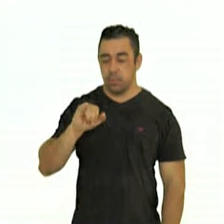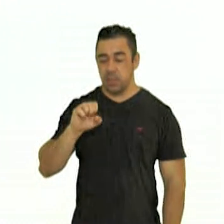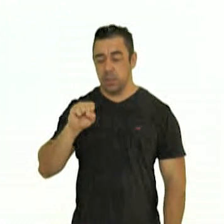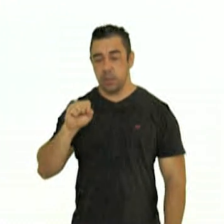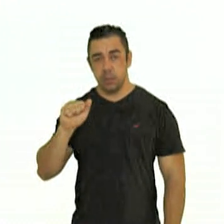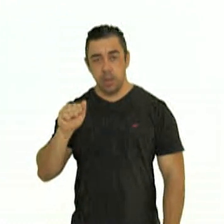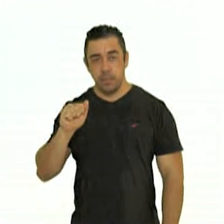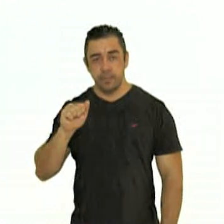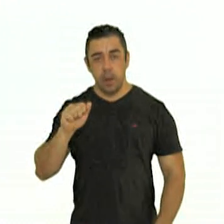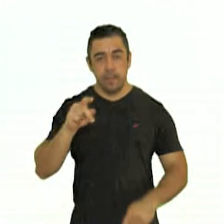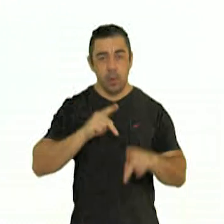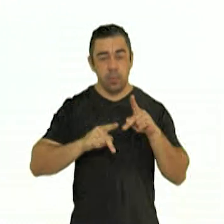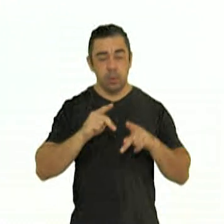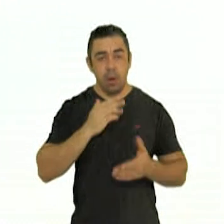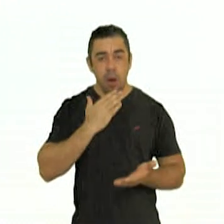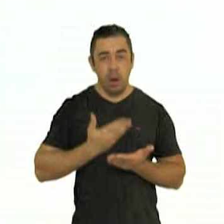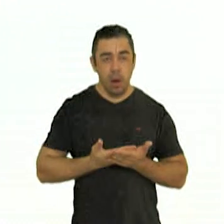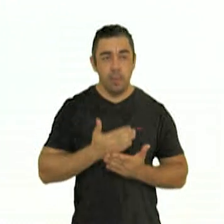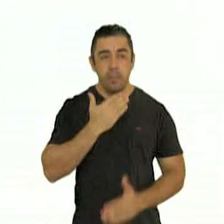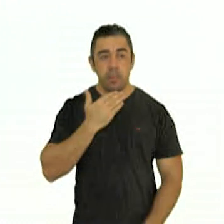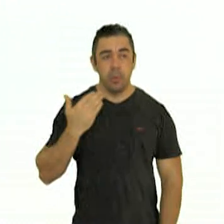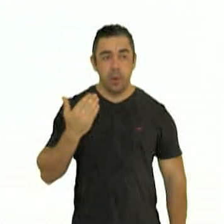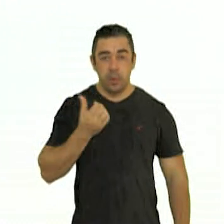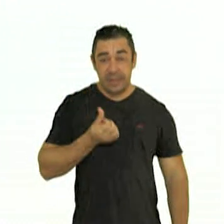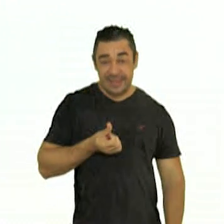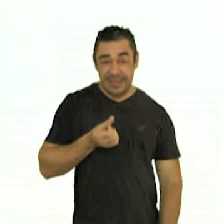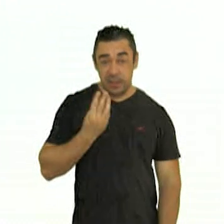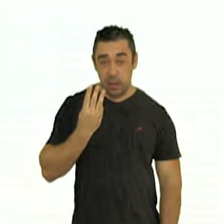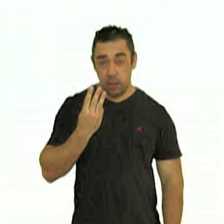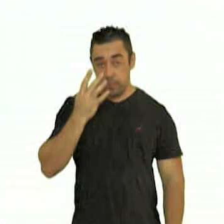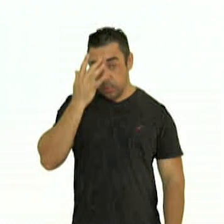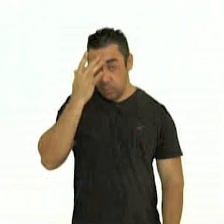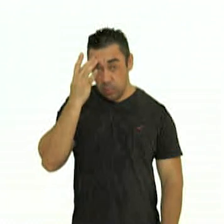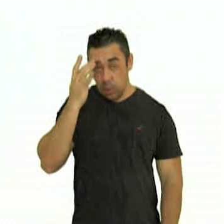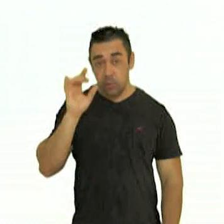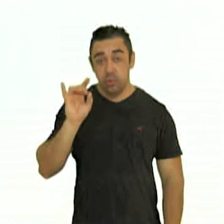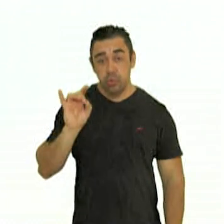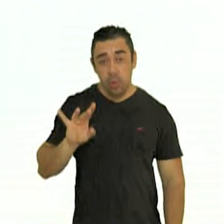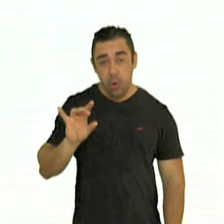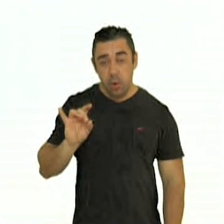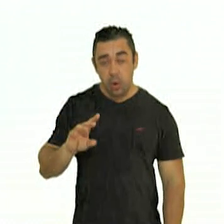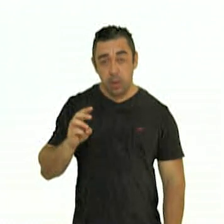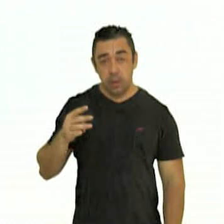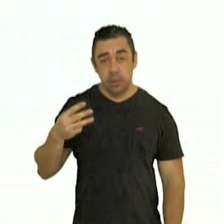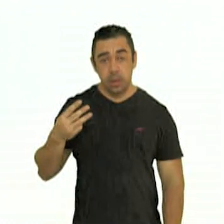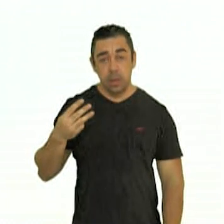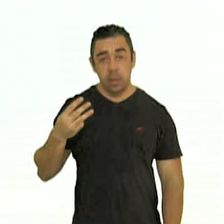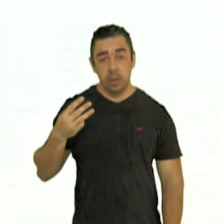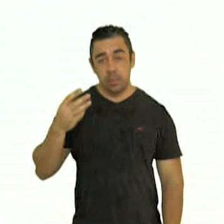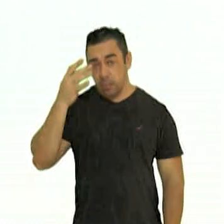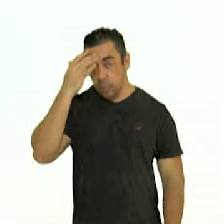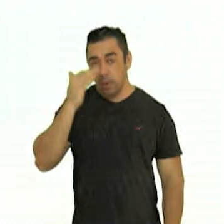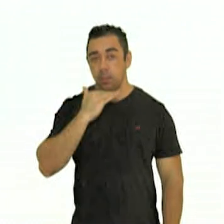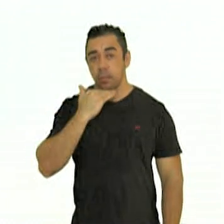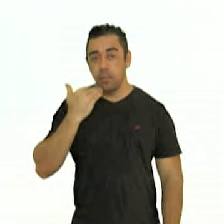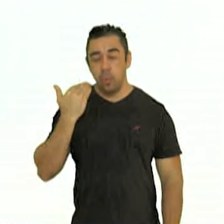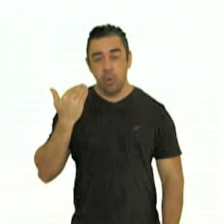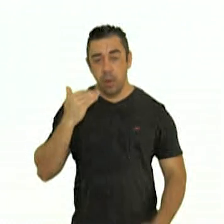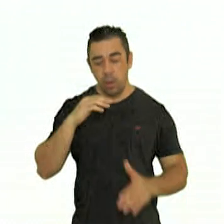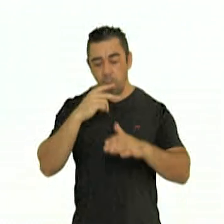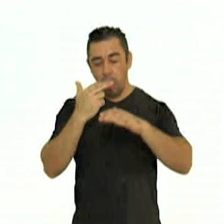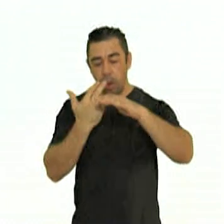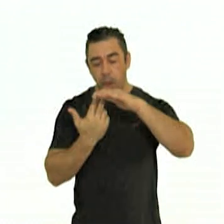chocada porque morreram 63 pessoas, mas apenas 3 pessoas morreram afogadas, vítimas do